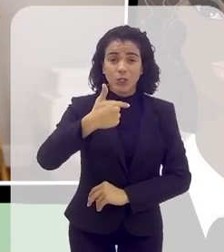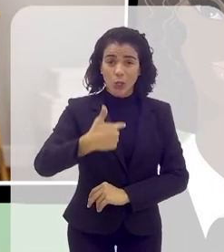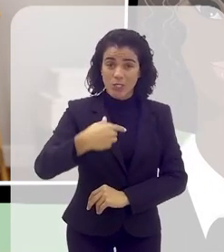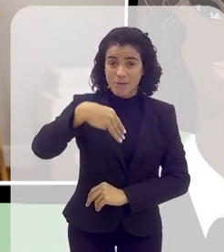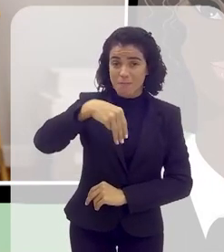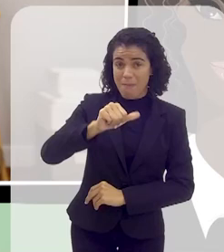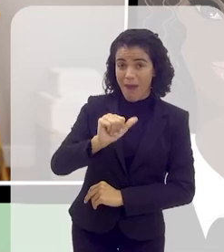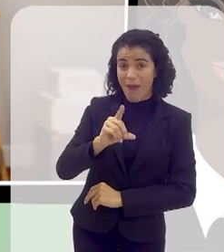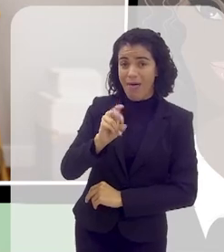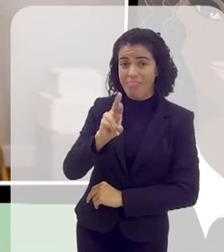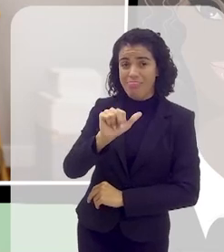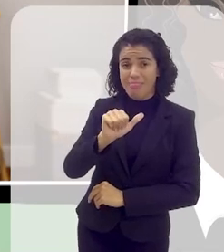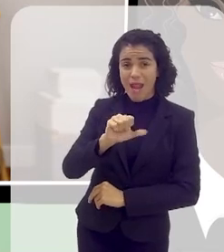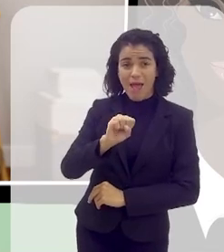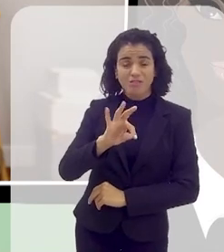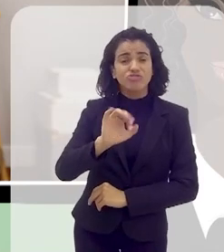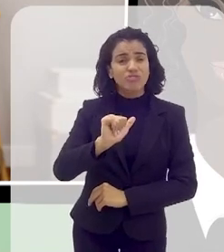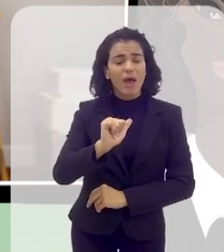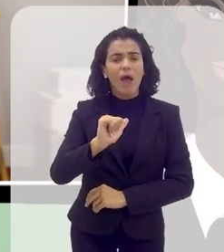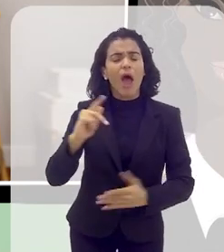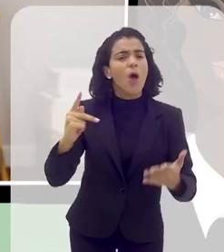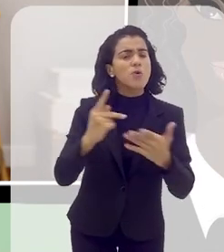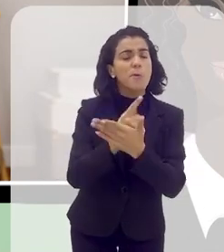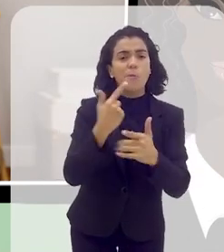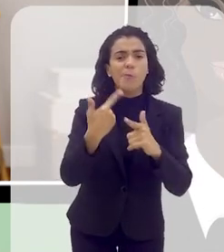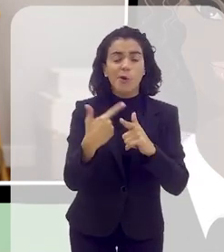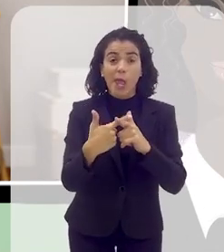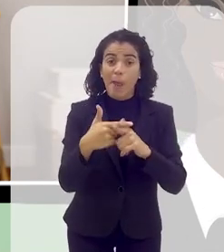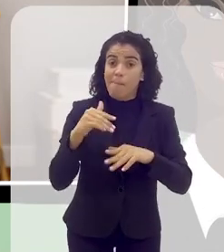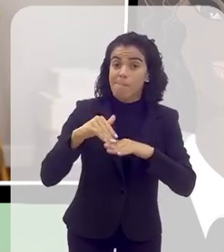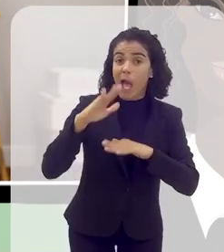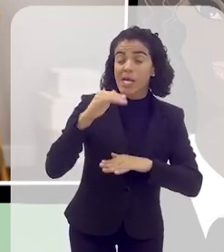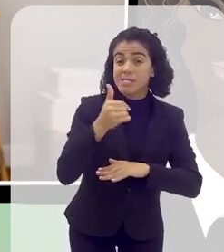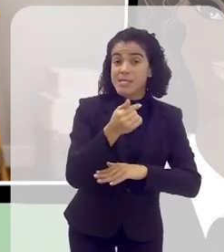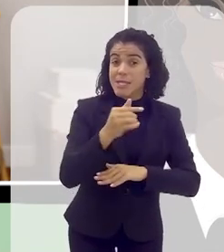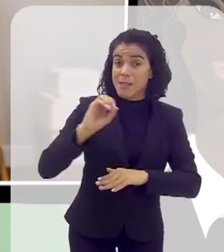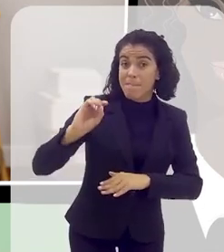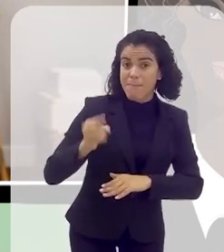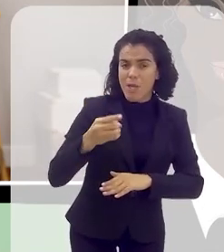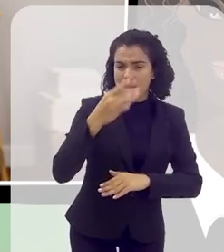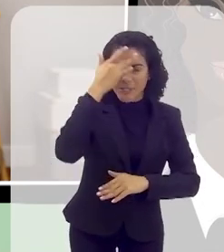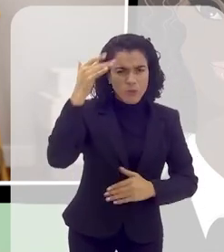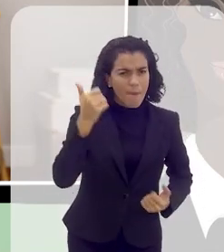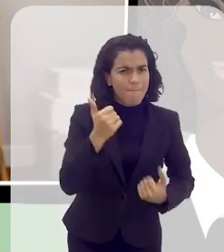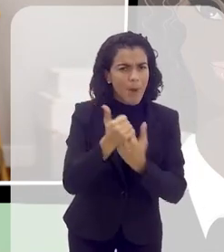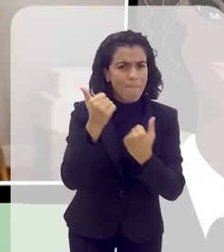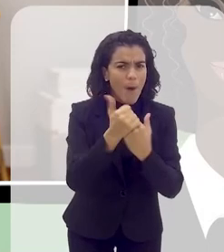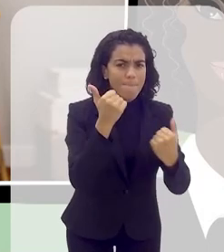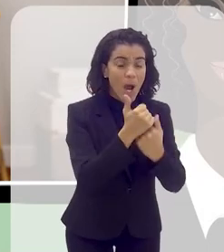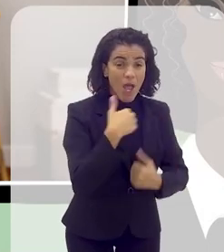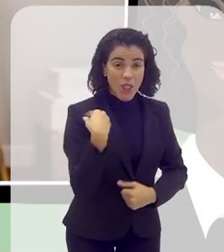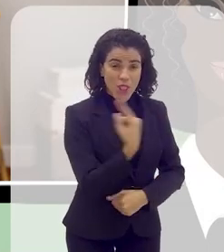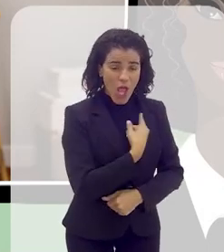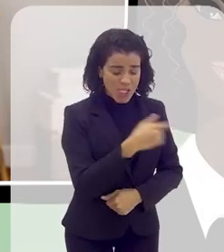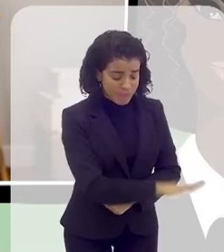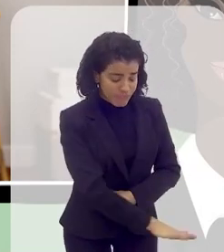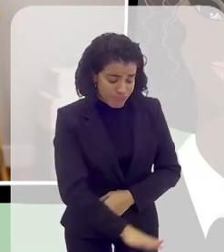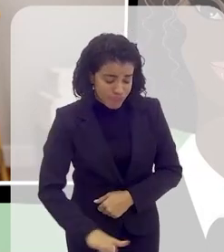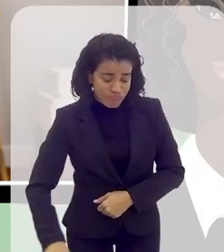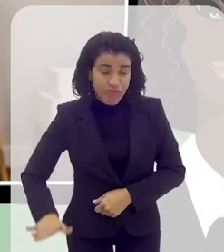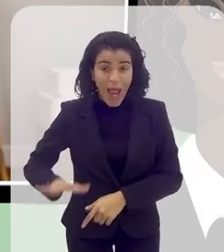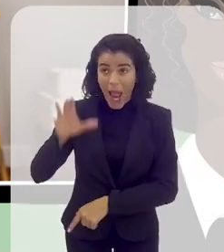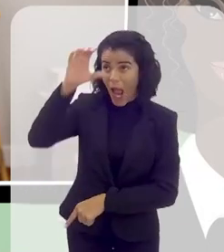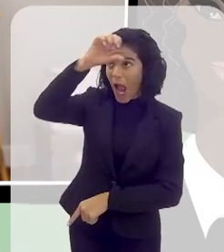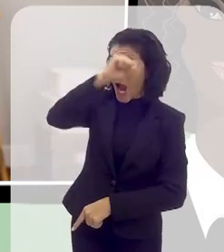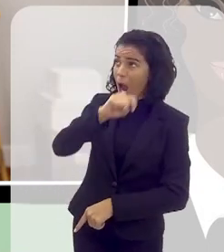alteração aconteceu após campanha virtual com mais de 70 mil apoiadores. Desde crianças, aprendemos